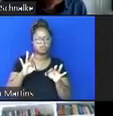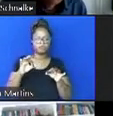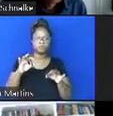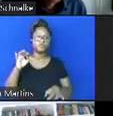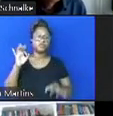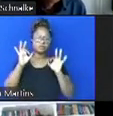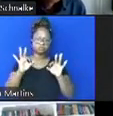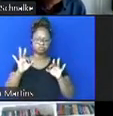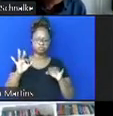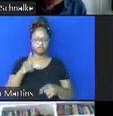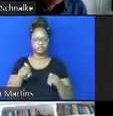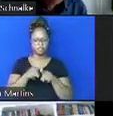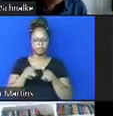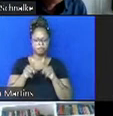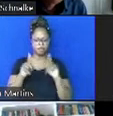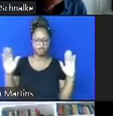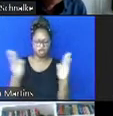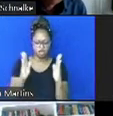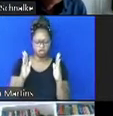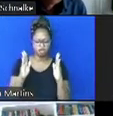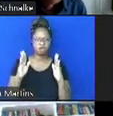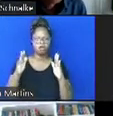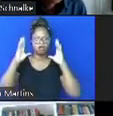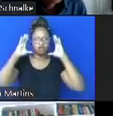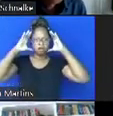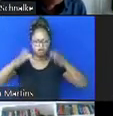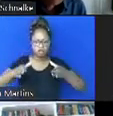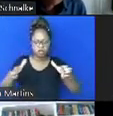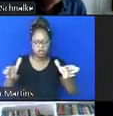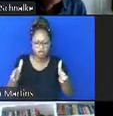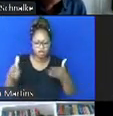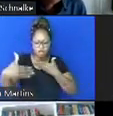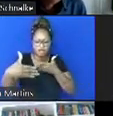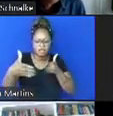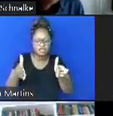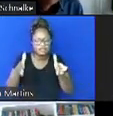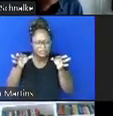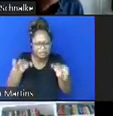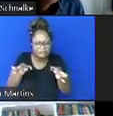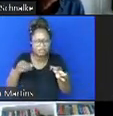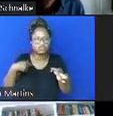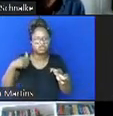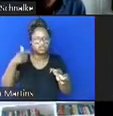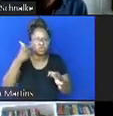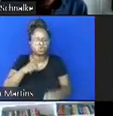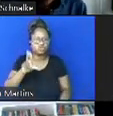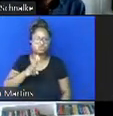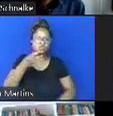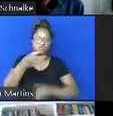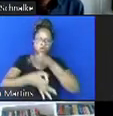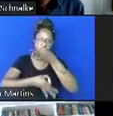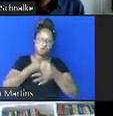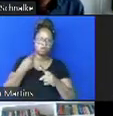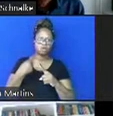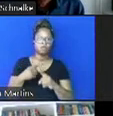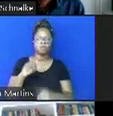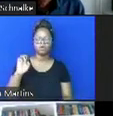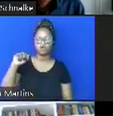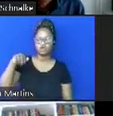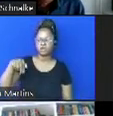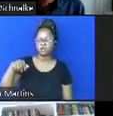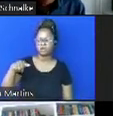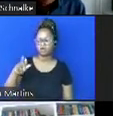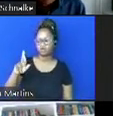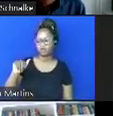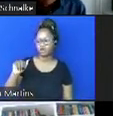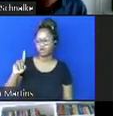enquadramento é a palavra crucial aqui para alguns comentários que eu quero fazer, porque o enquadramento já acontece